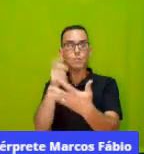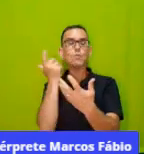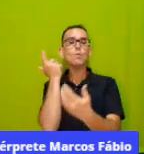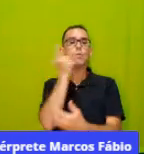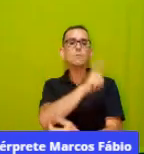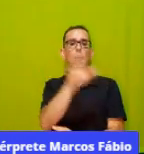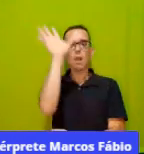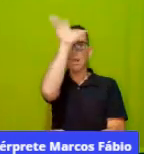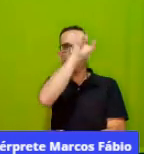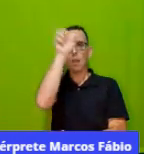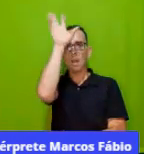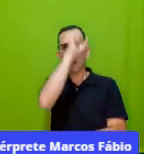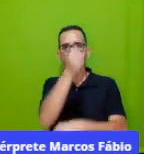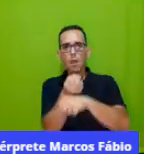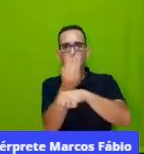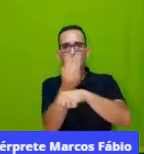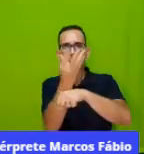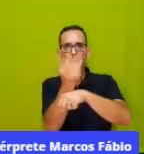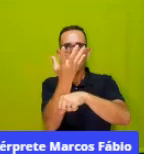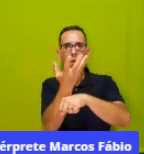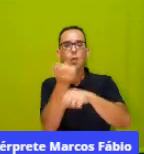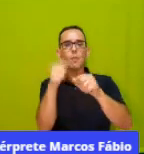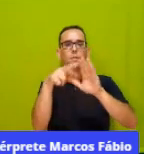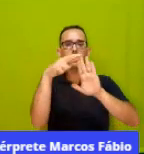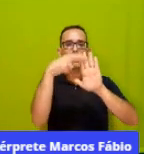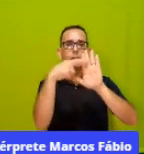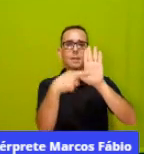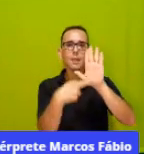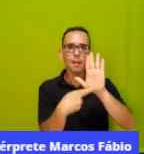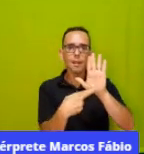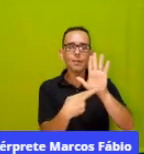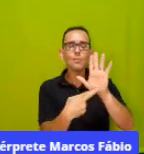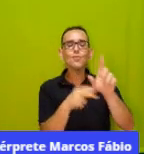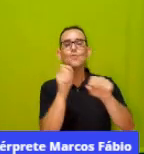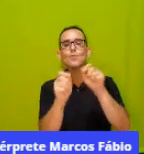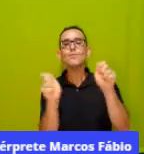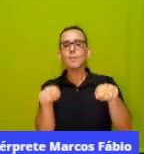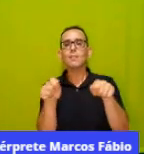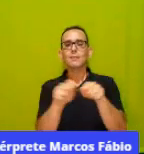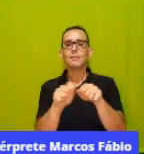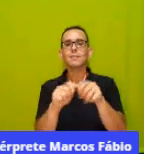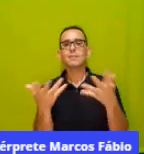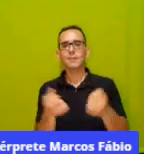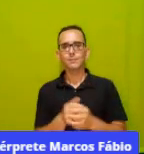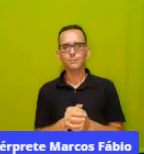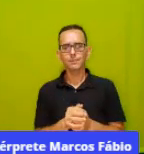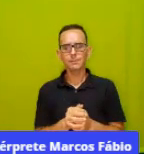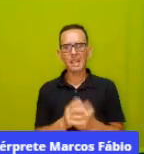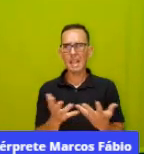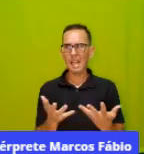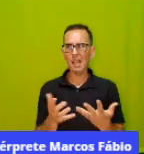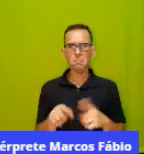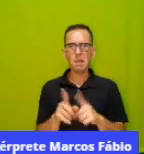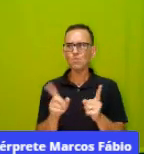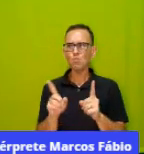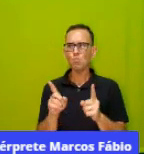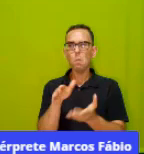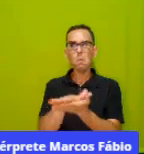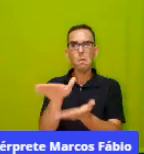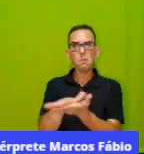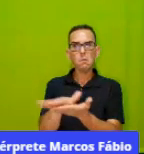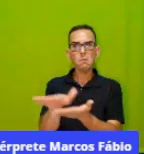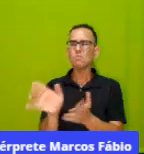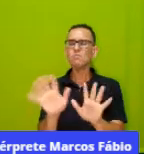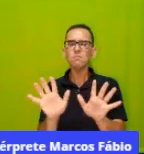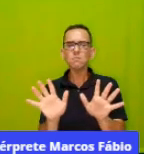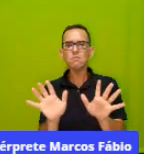pode também, se o nosso aluno já faz a leitura, já está alfabetizado, a gente pode colocar as regras do que ele vai